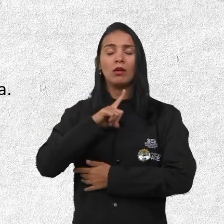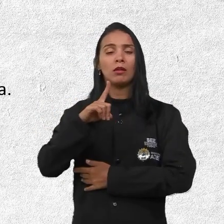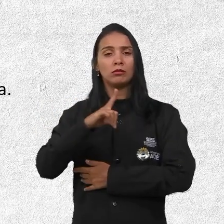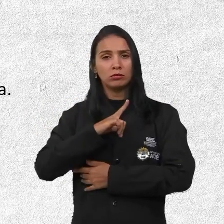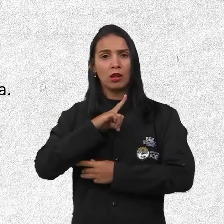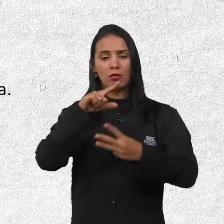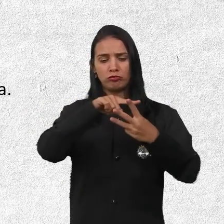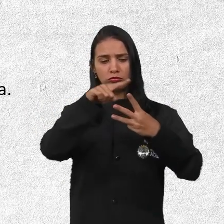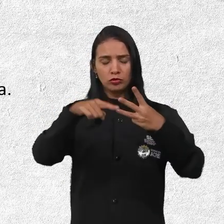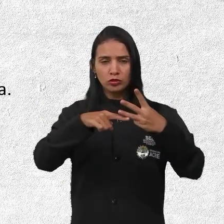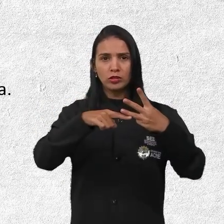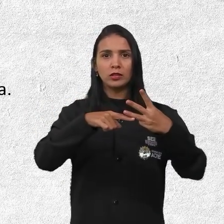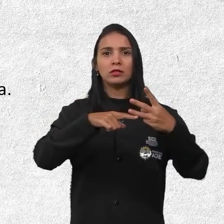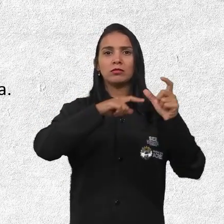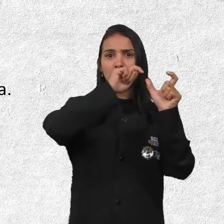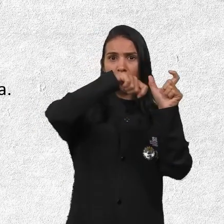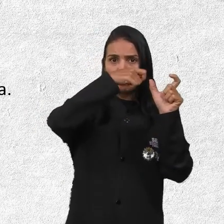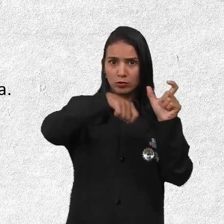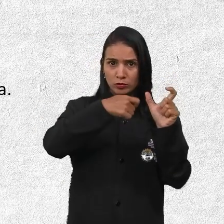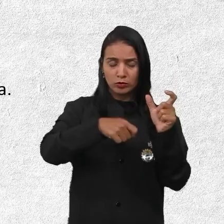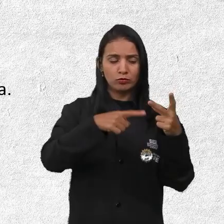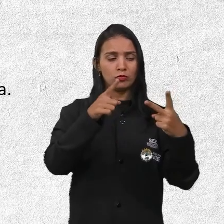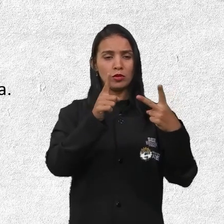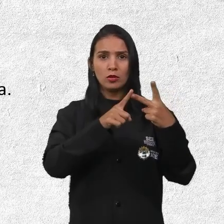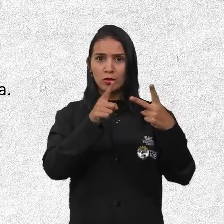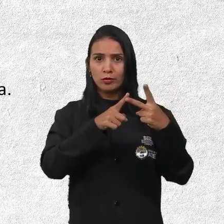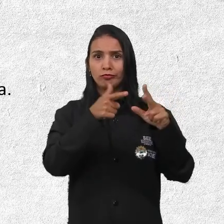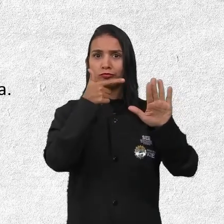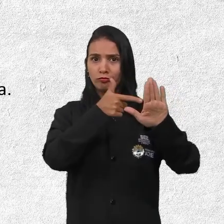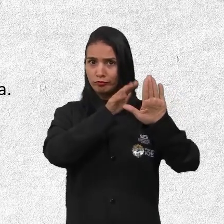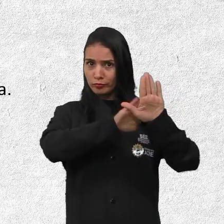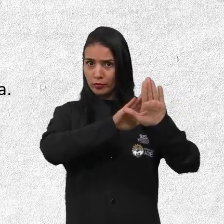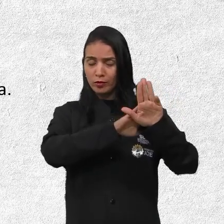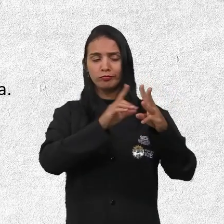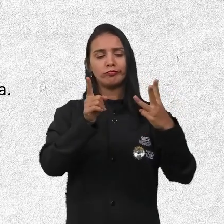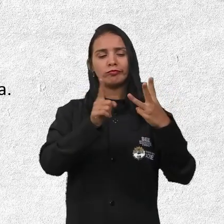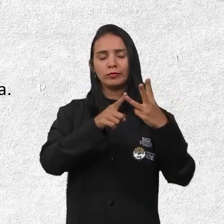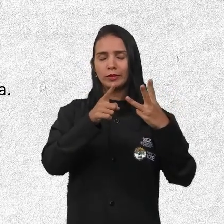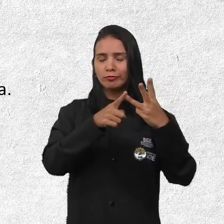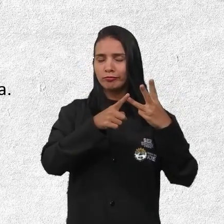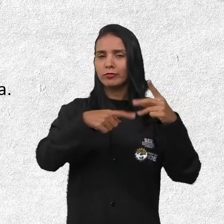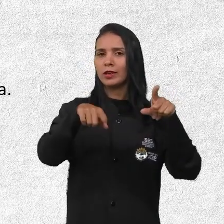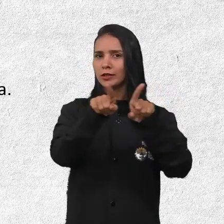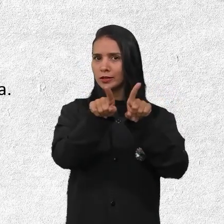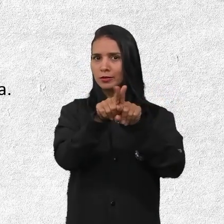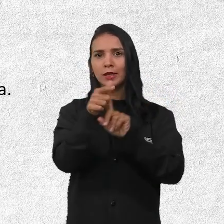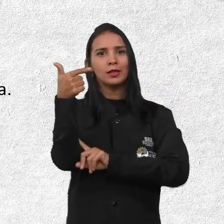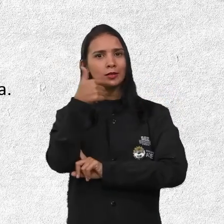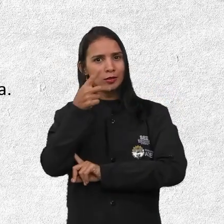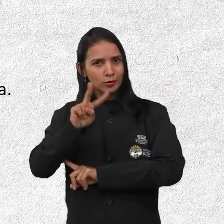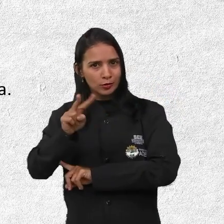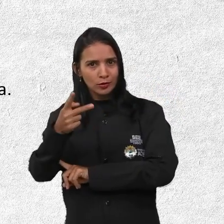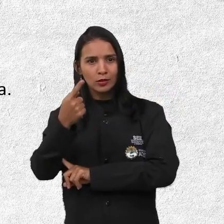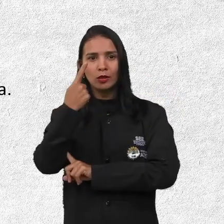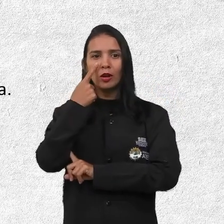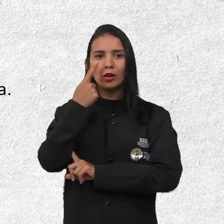a ironia. Então, vamos lá agora ver o nosso gabarito. Será que isso realmente está